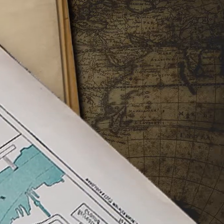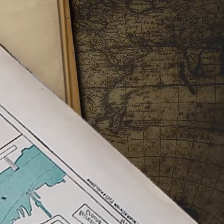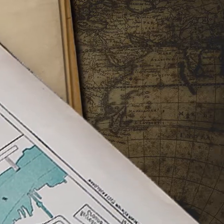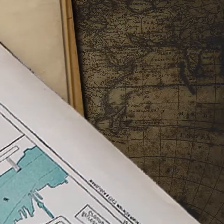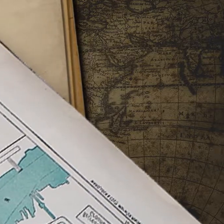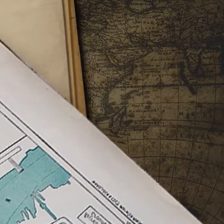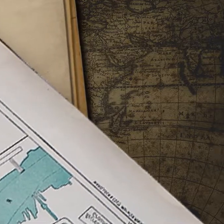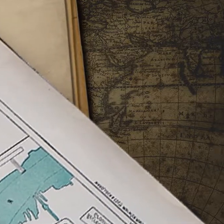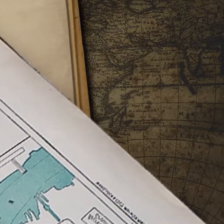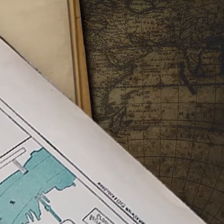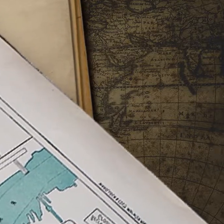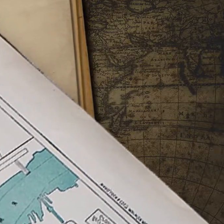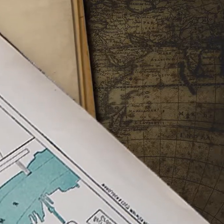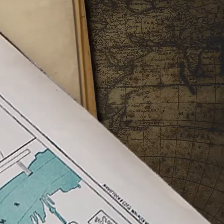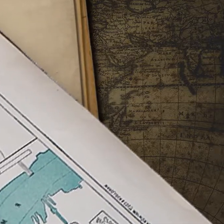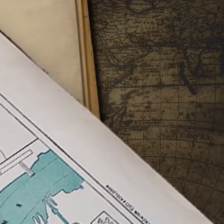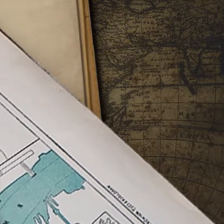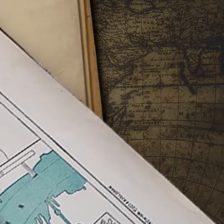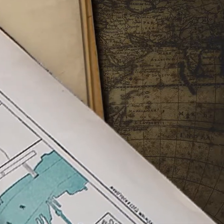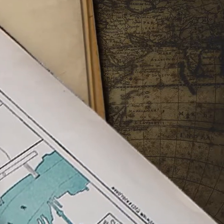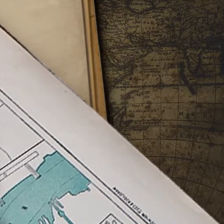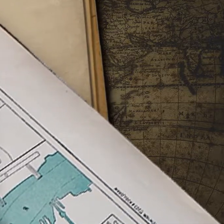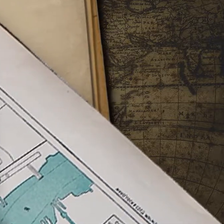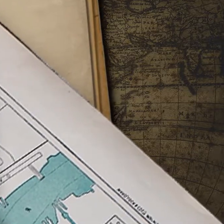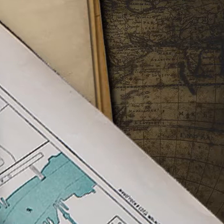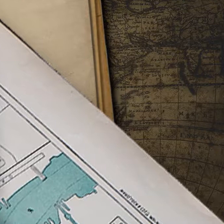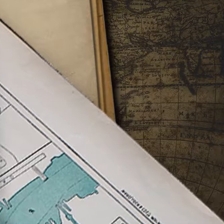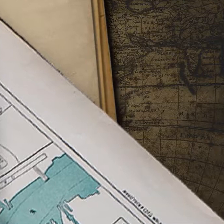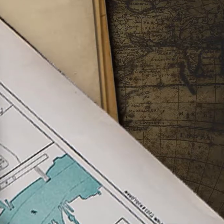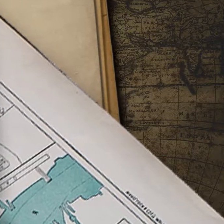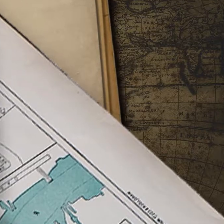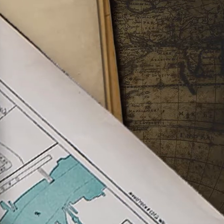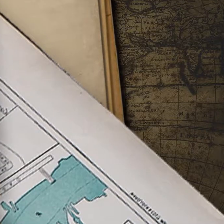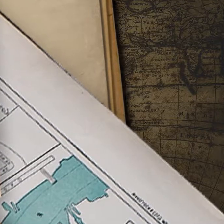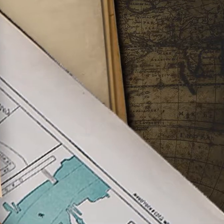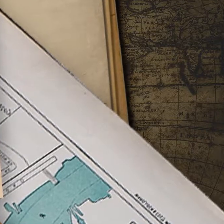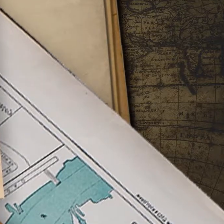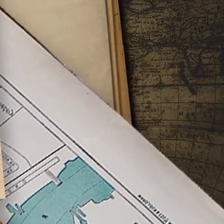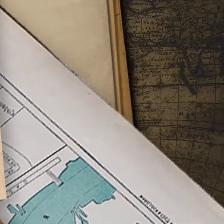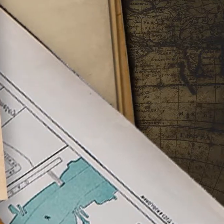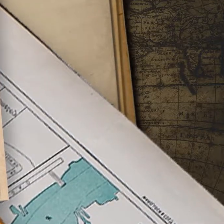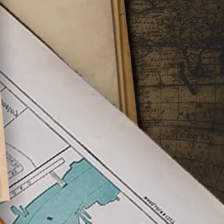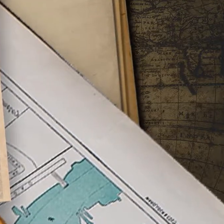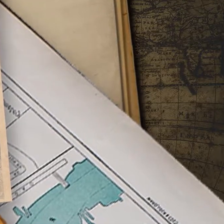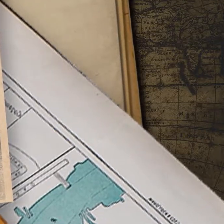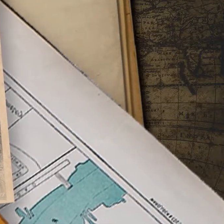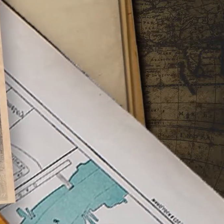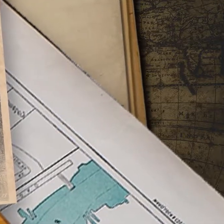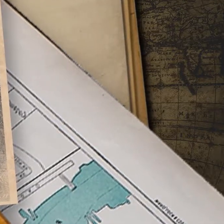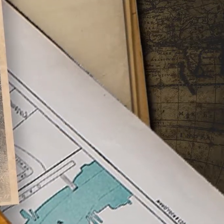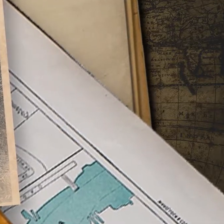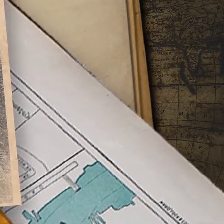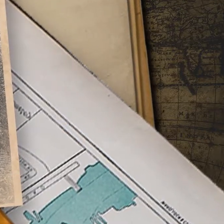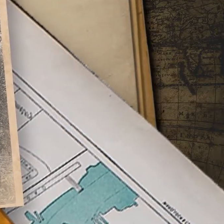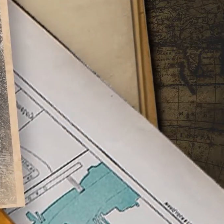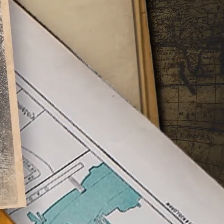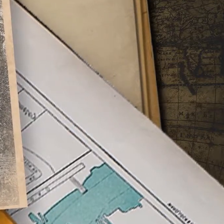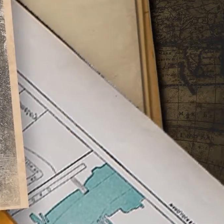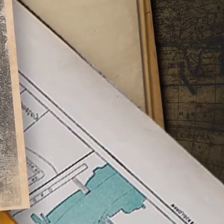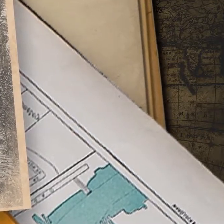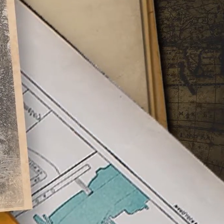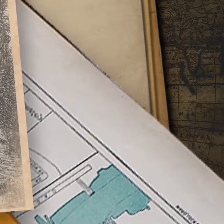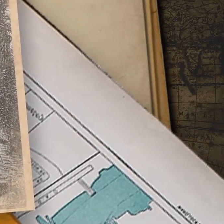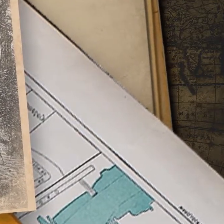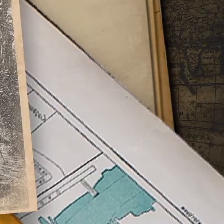Passepartout está no campo. Ao lado dele estão algumas aves no chão, árvores muito altas por todos os lados.